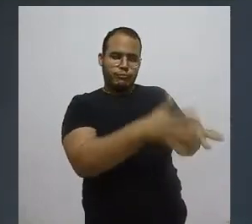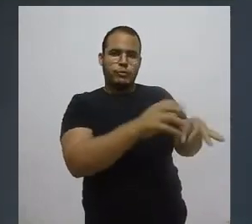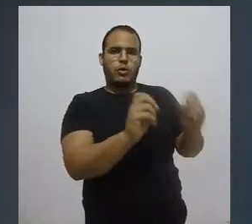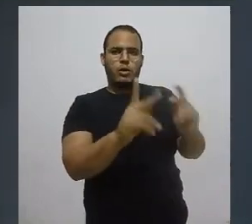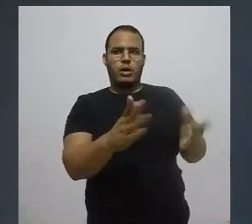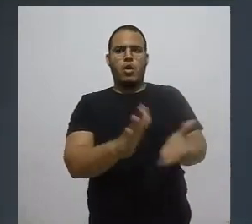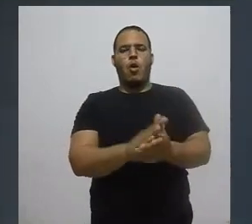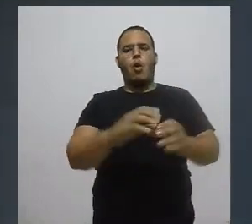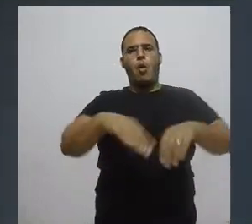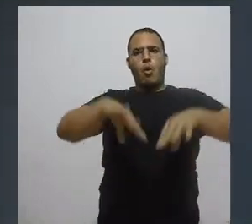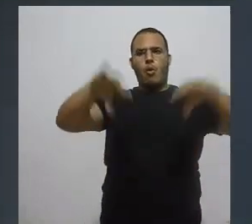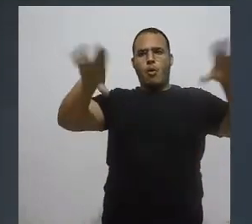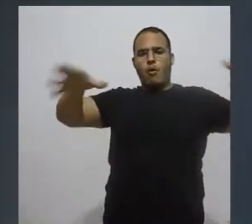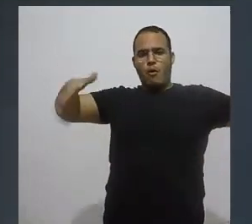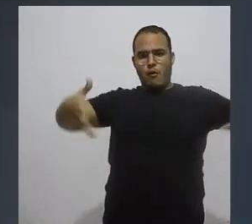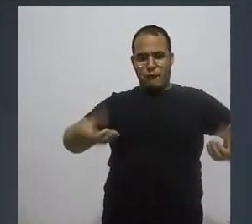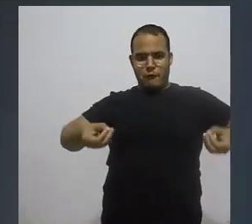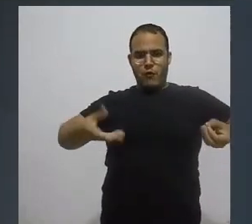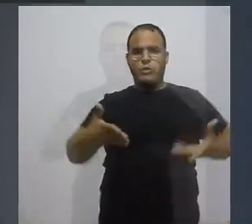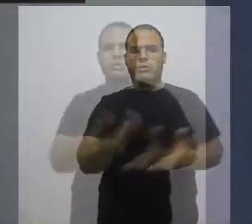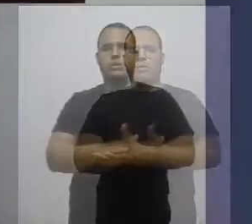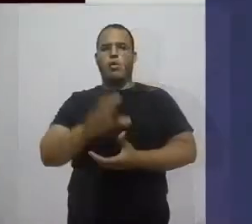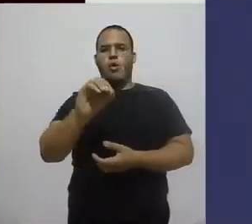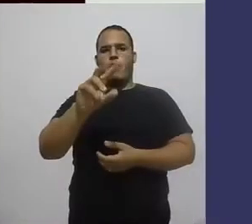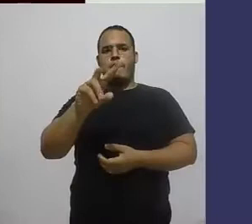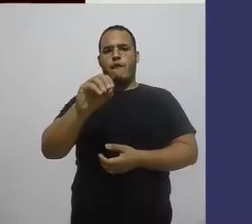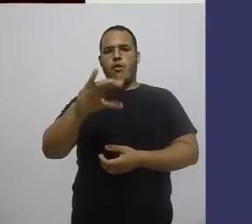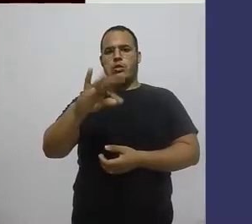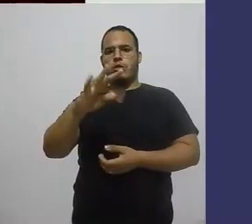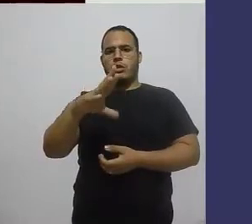os ovócitos, né, ou óvulos. As 2 formas também